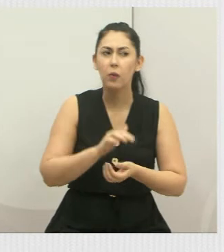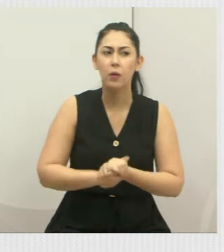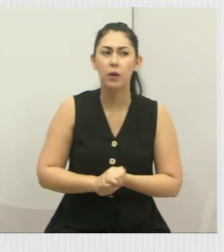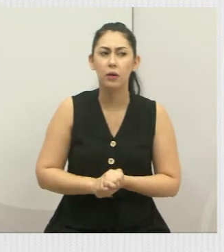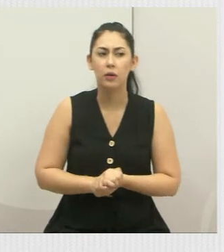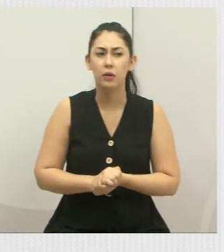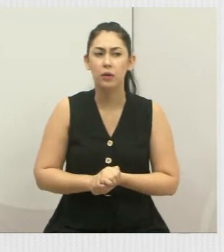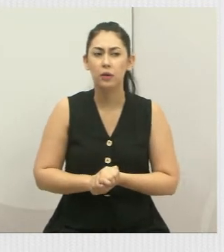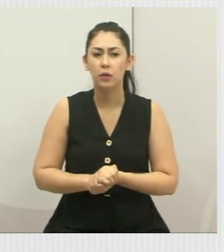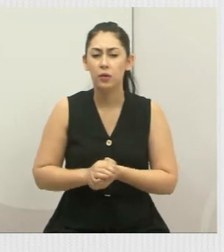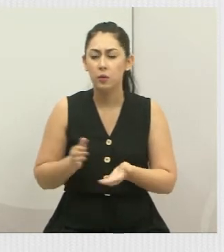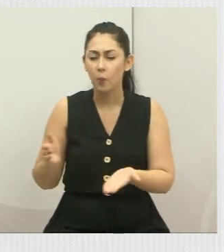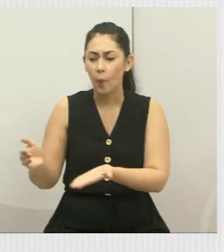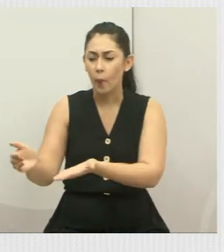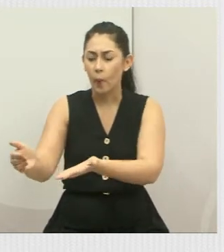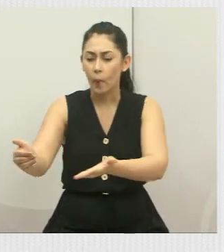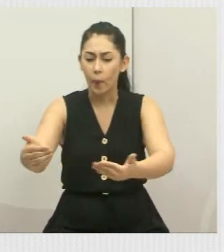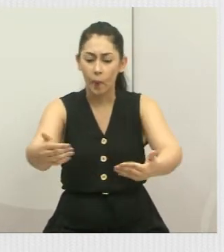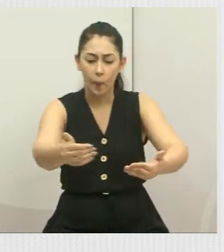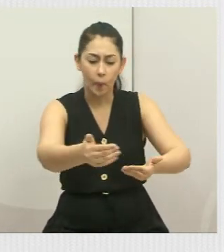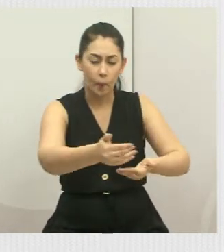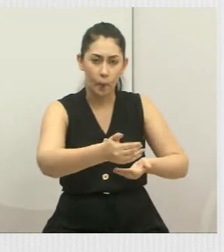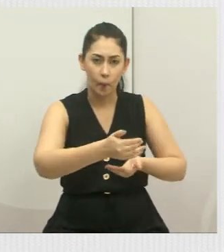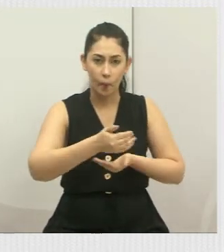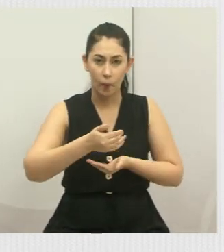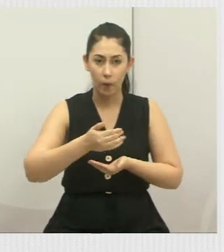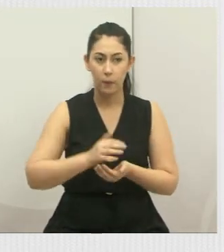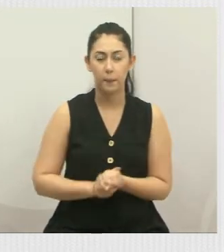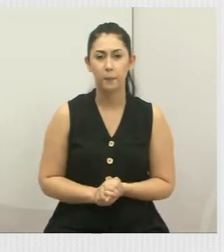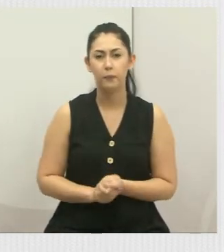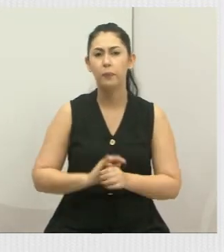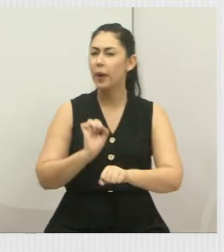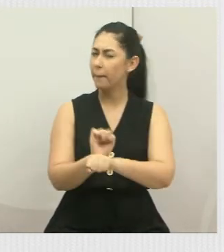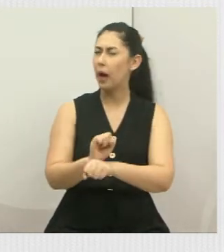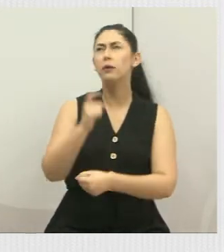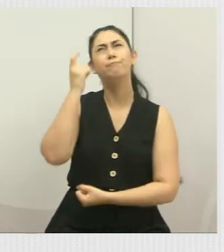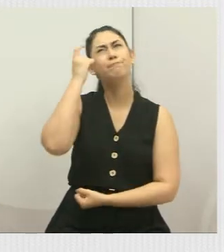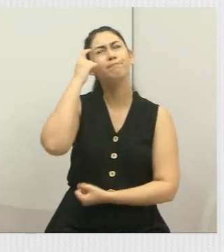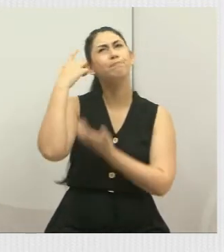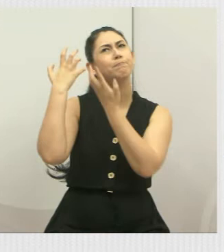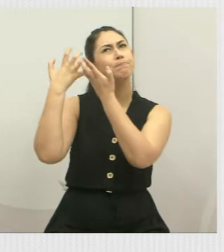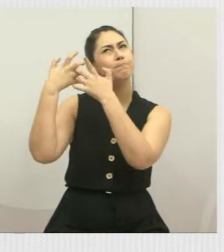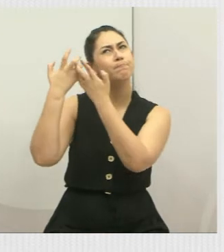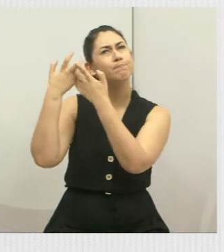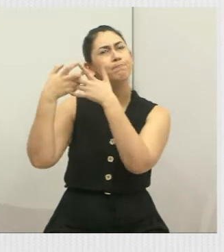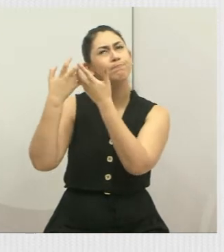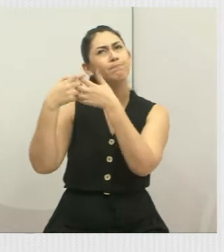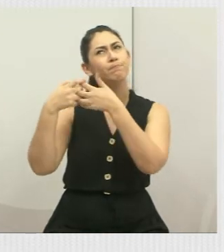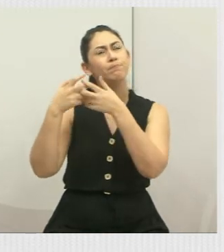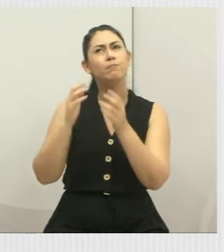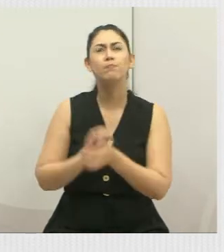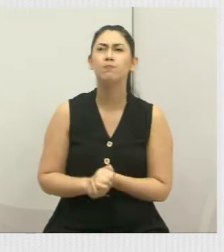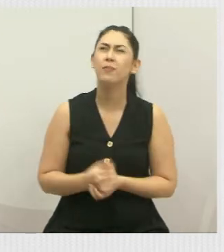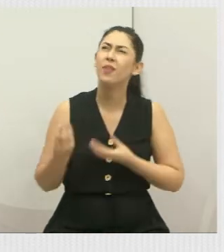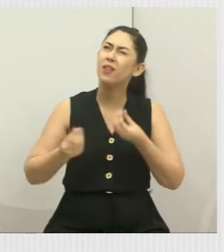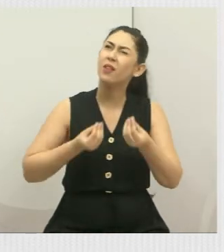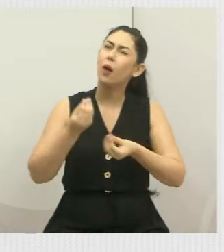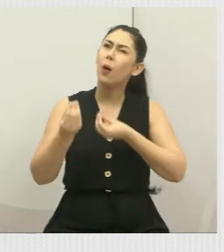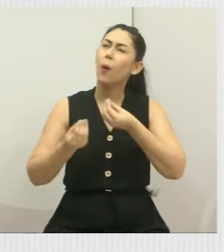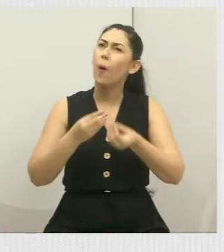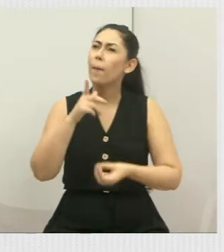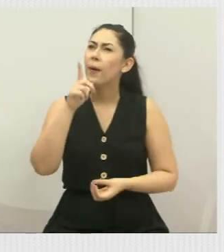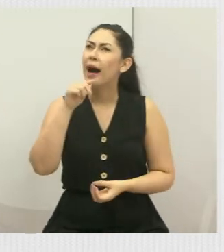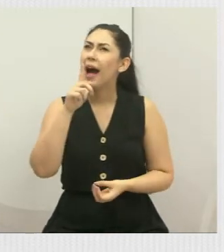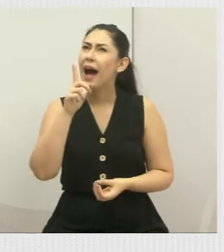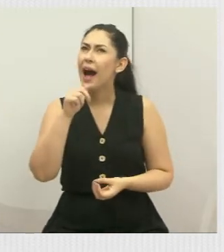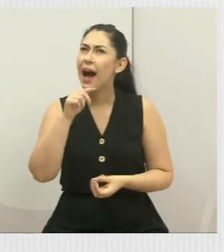água superficial no município de Jacareí? Pare e pense um pouquinho. Como está a captação de água